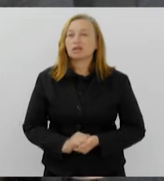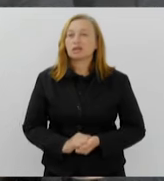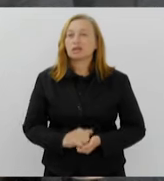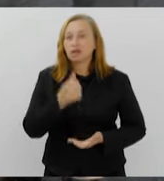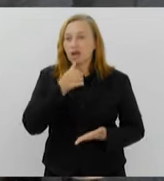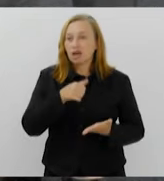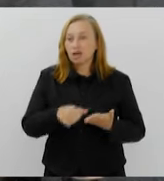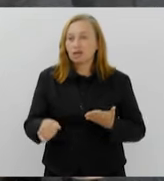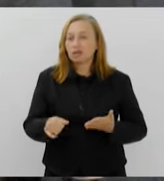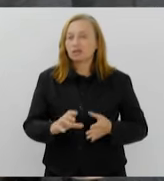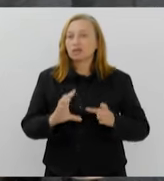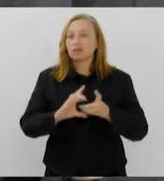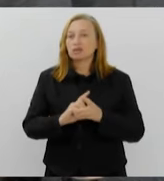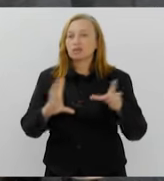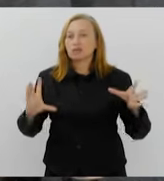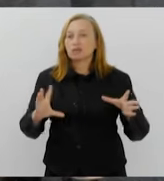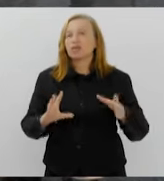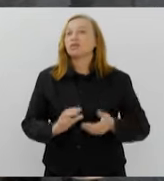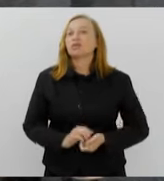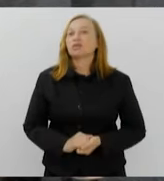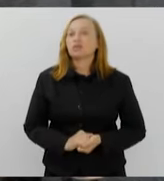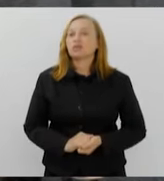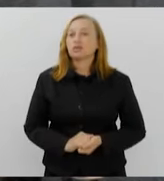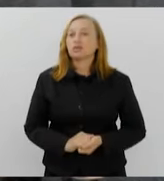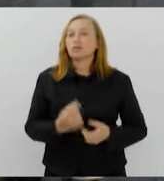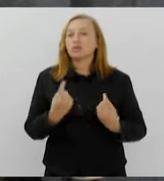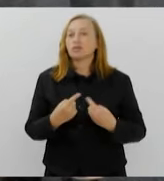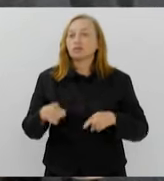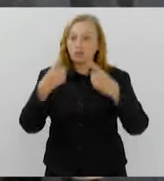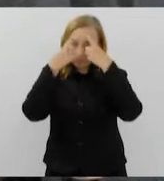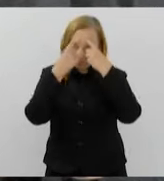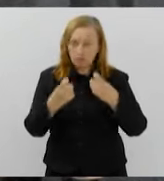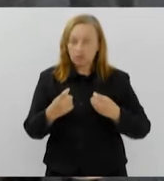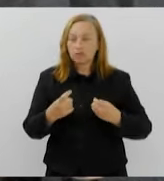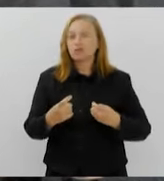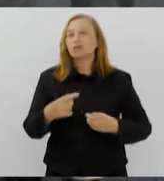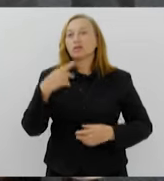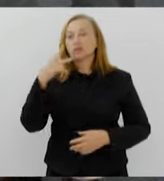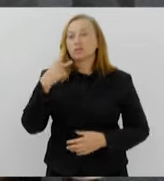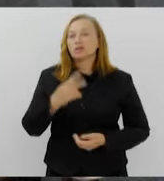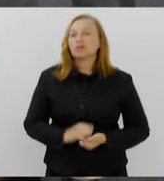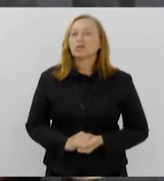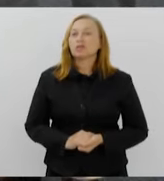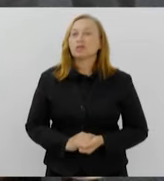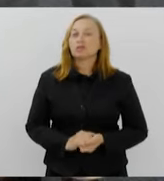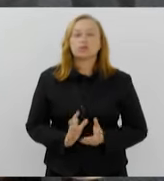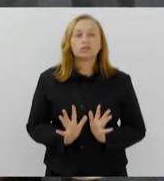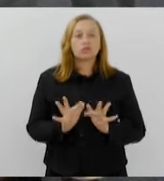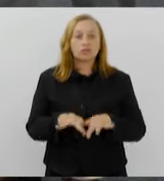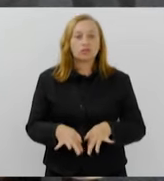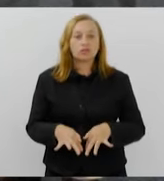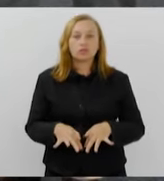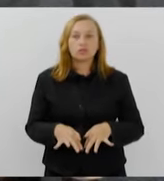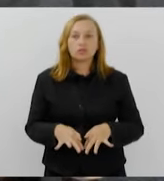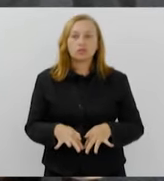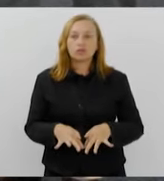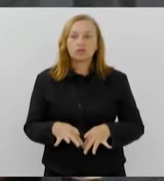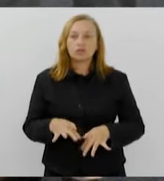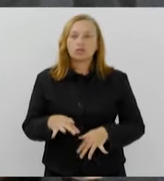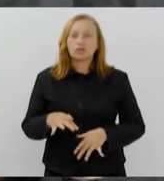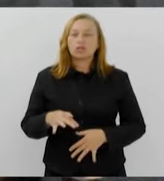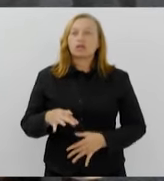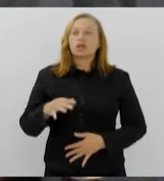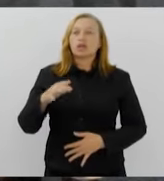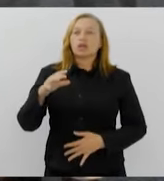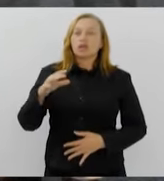em defesa da democracia e contra a violência política desde o fim do regime militar em meado